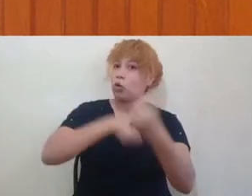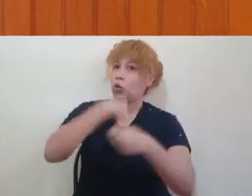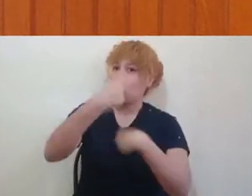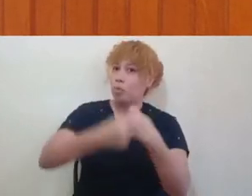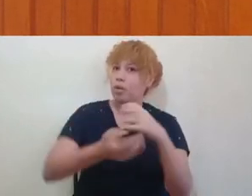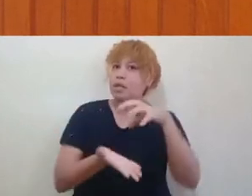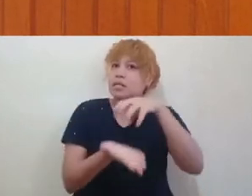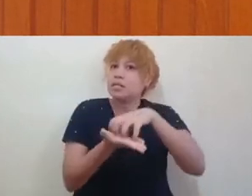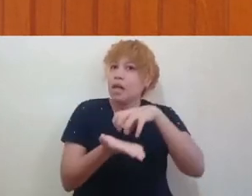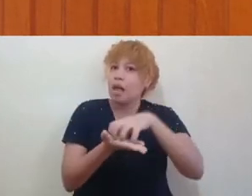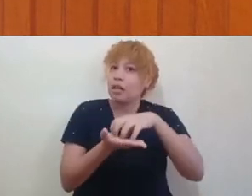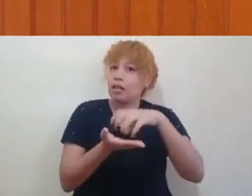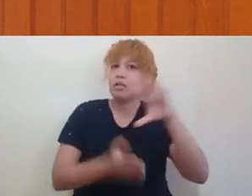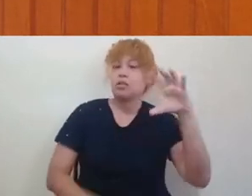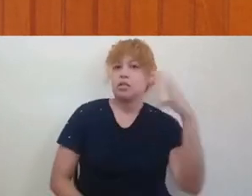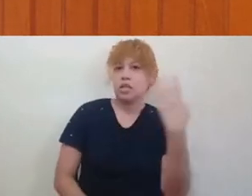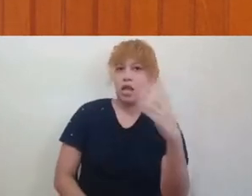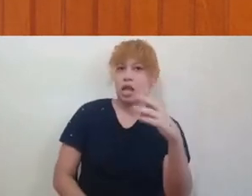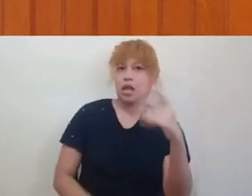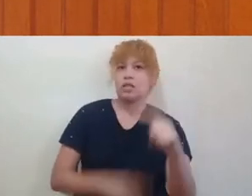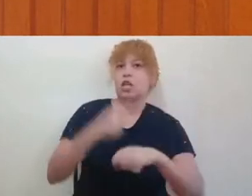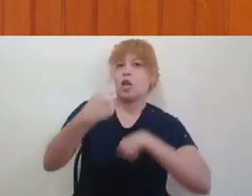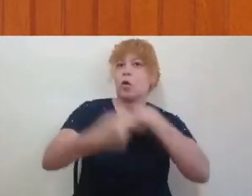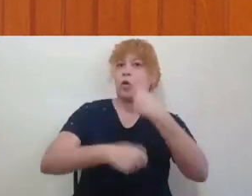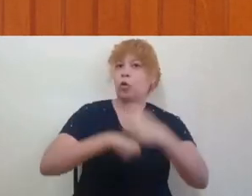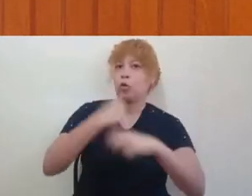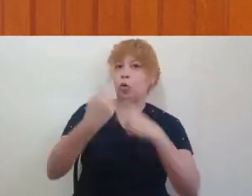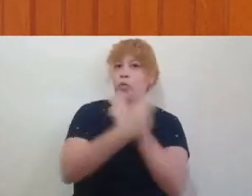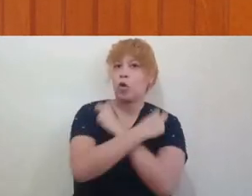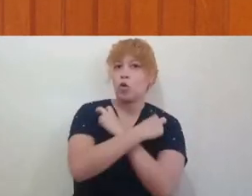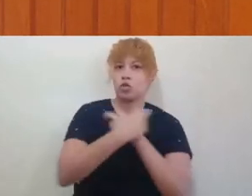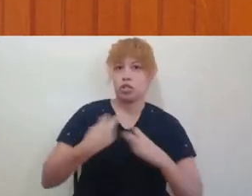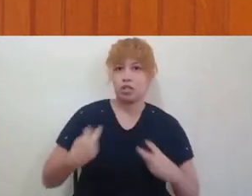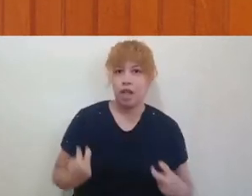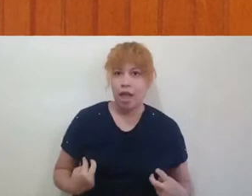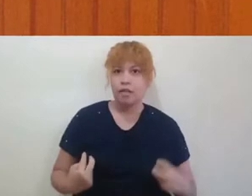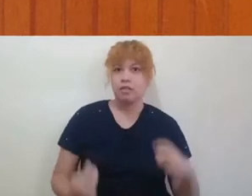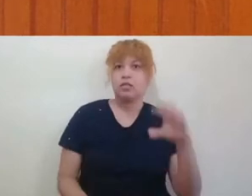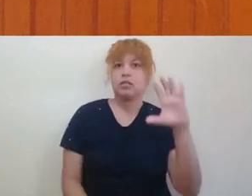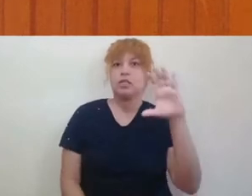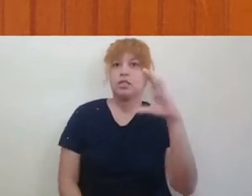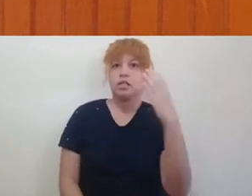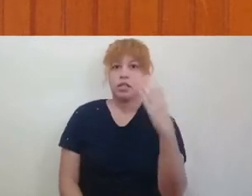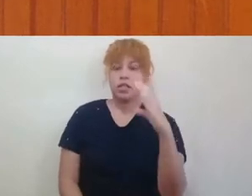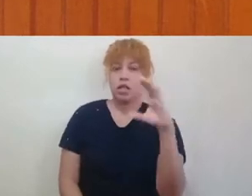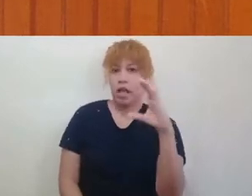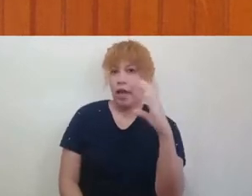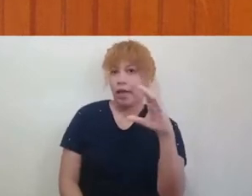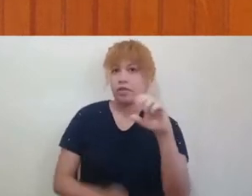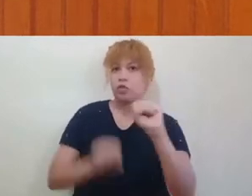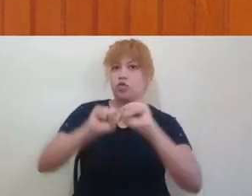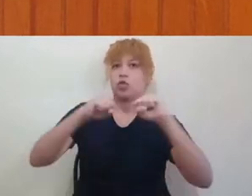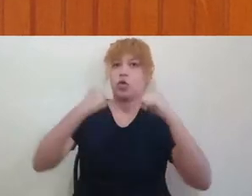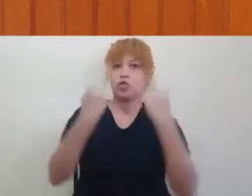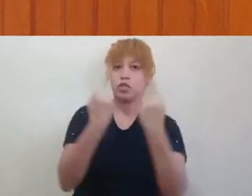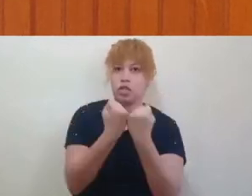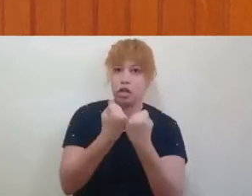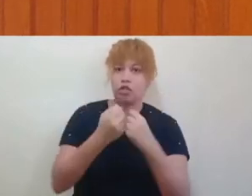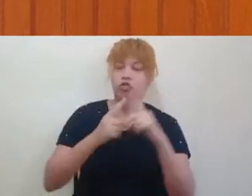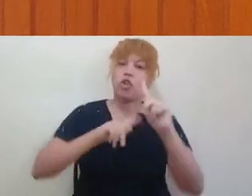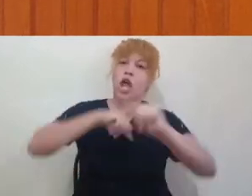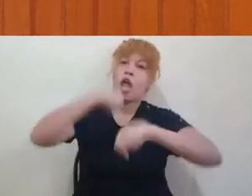SEDE, Medicina Veterinária, SEDE, Sistemas de Informação, SEDE, Sistemas de